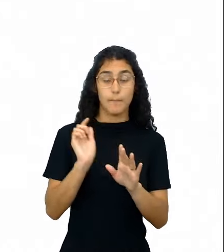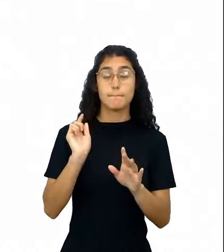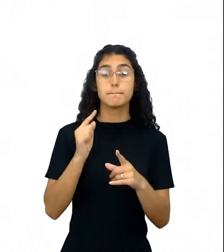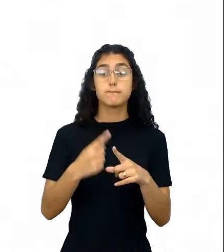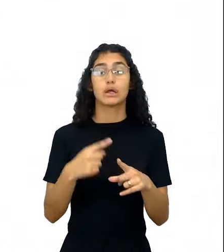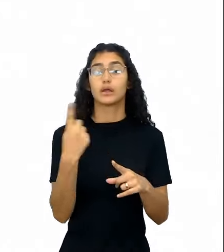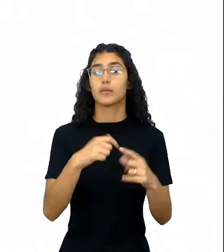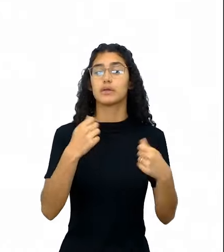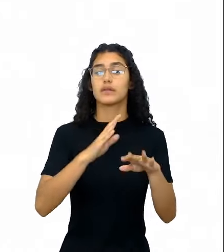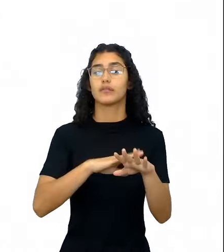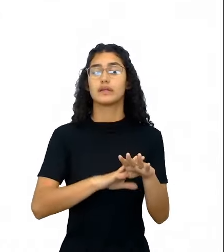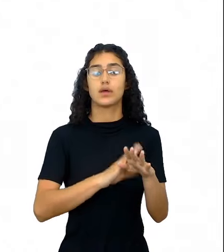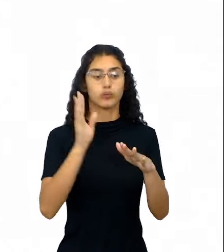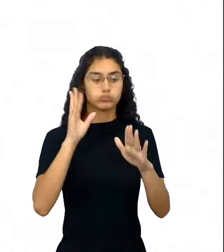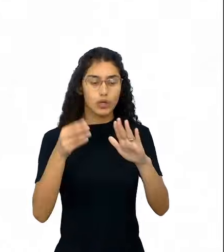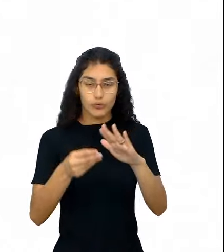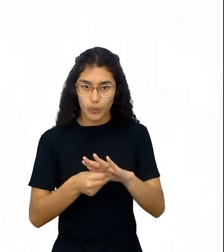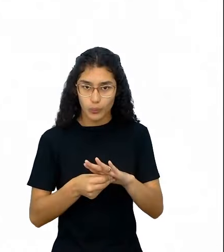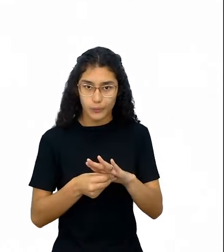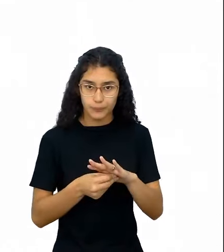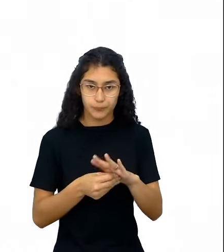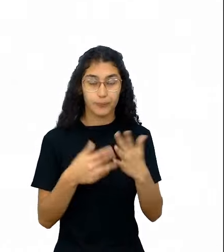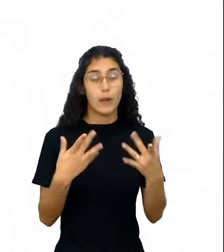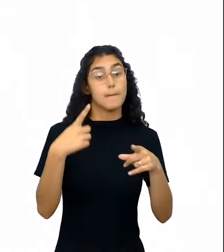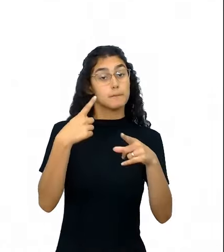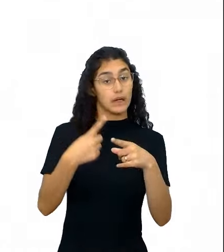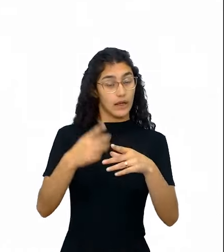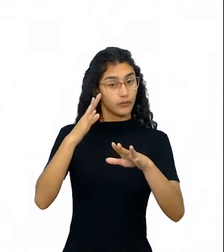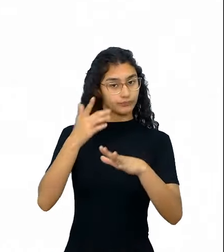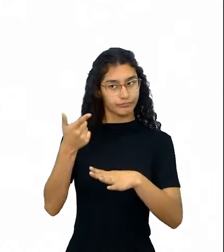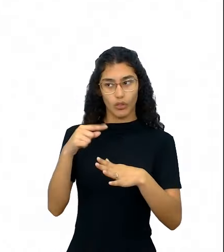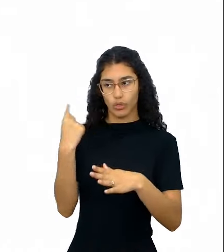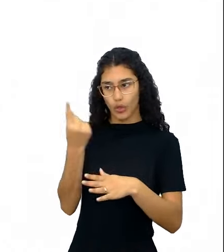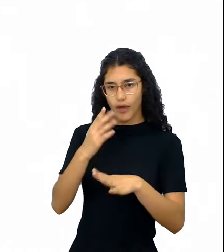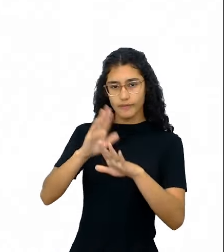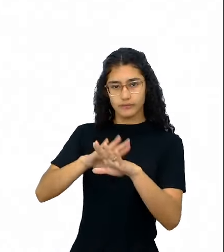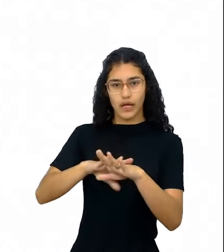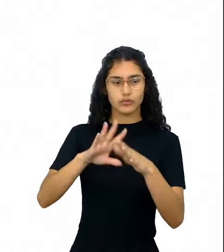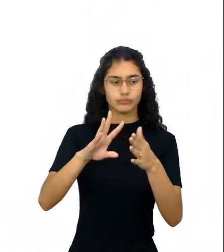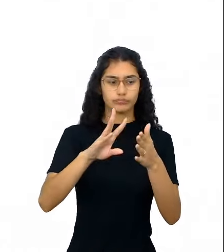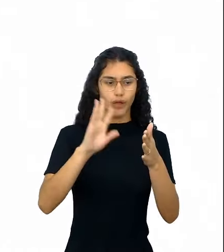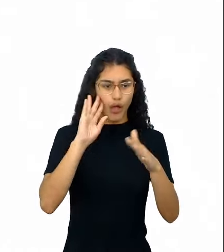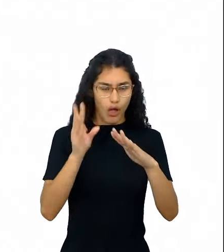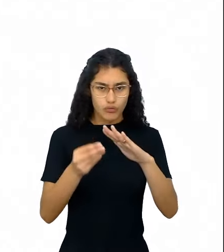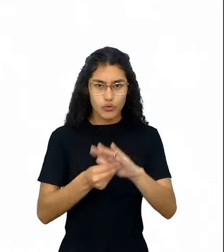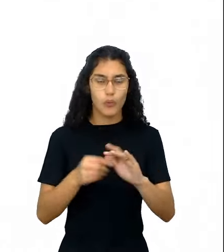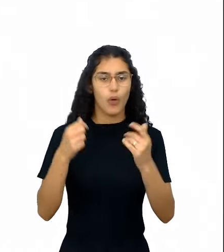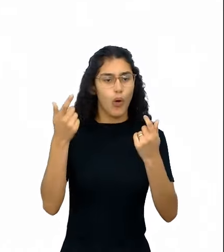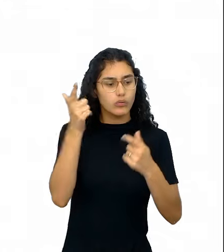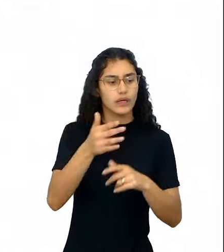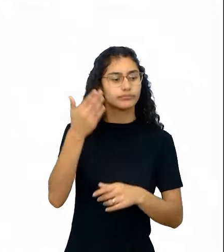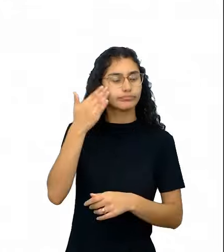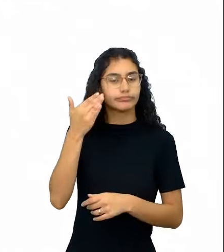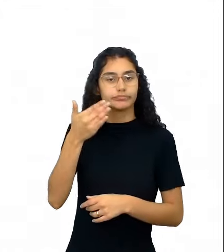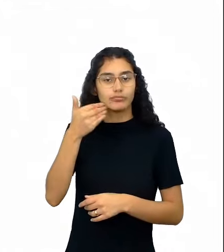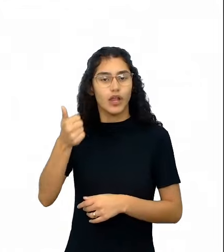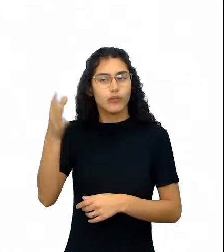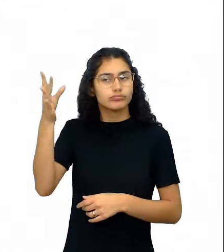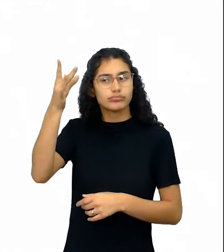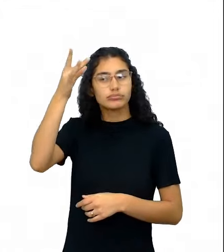devemos fazer resumos. É porque, fazendo o resumo, você está captando ali. É importante o professor estar